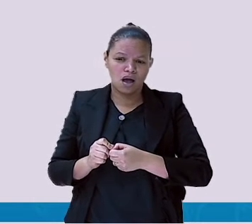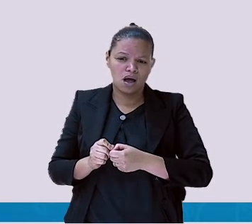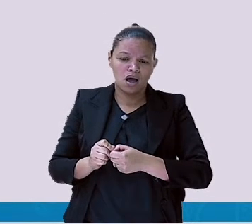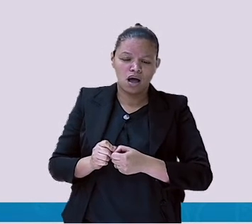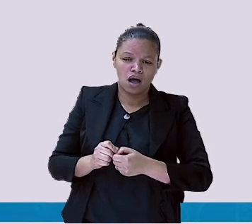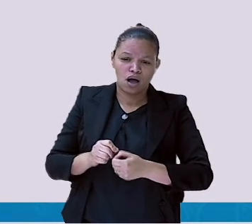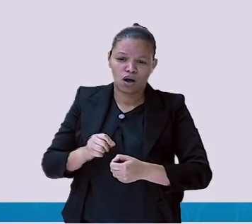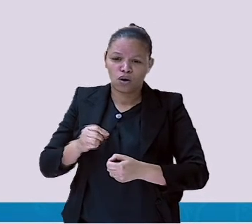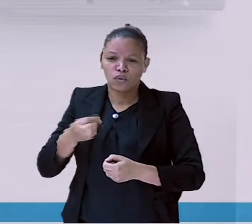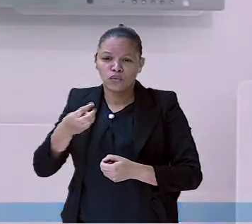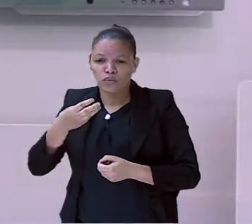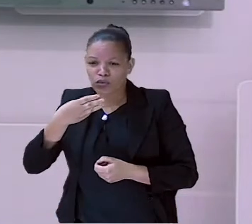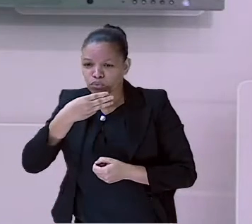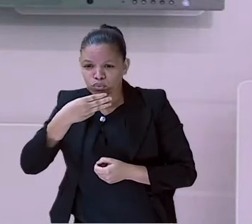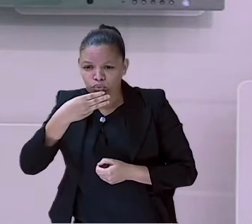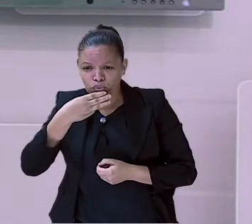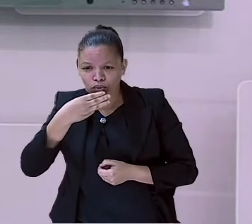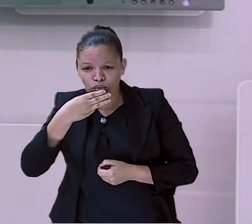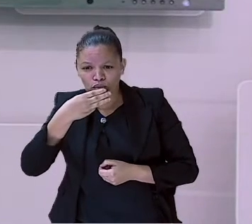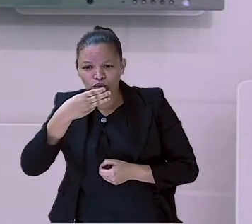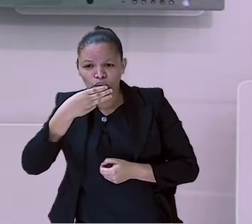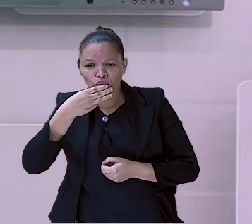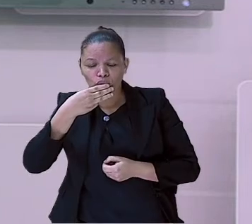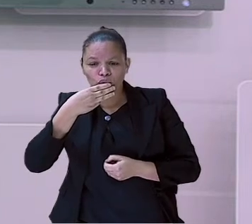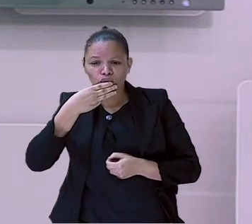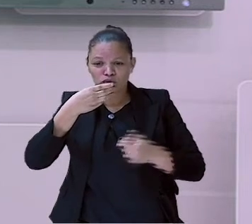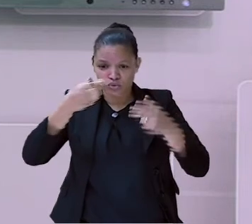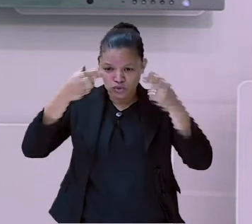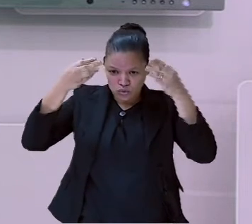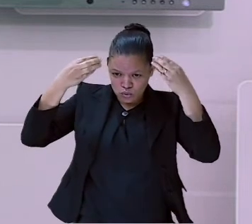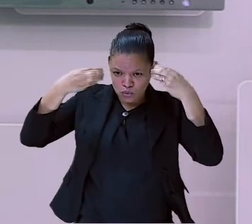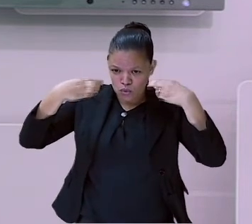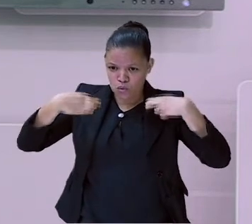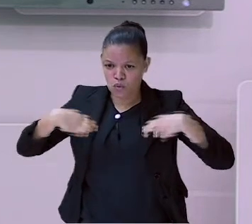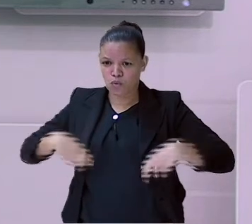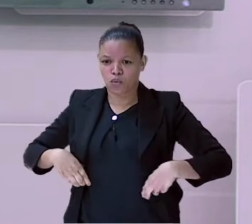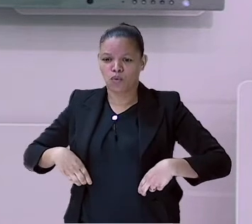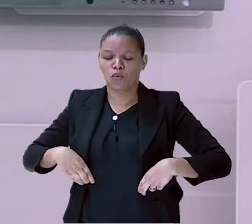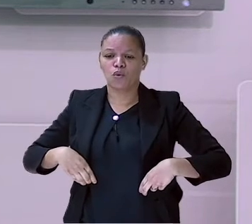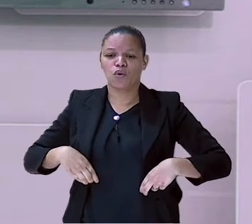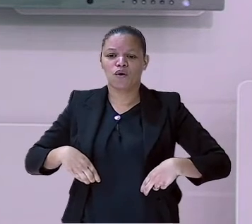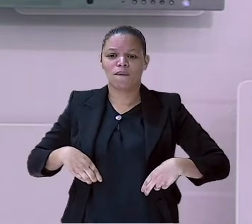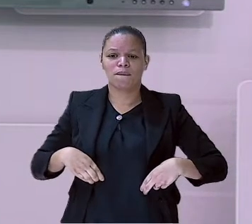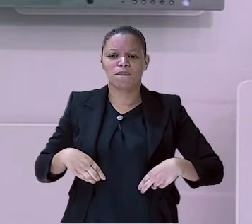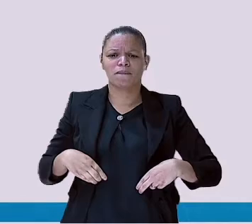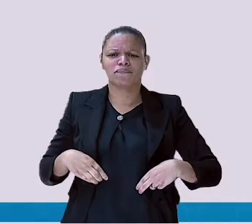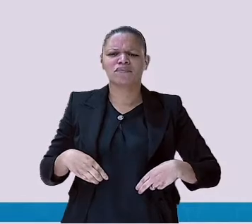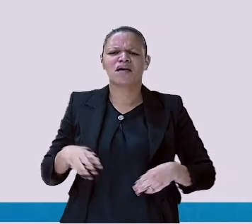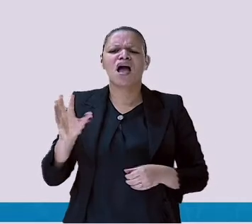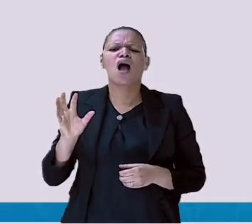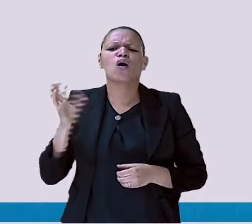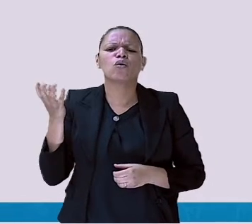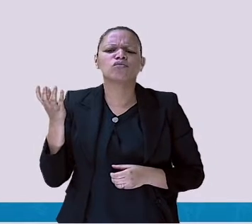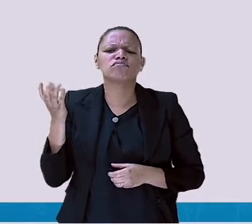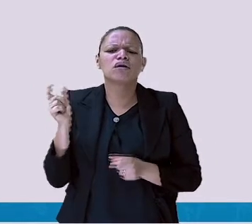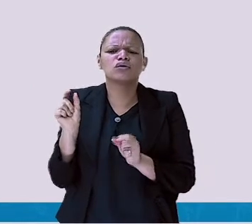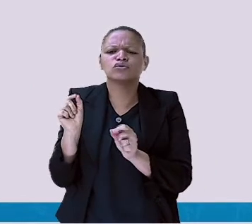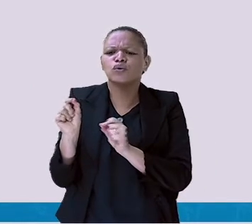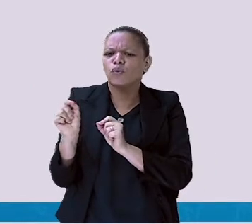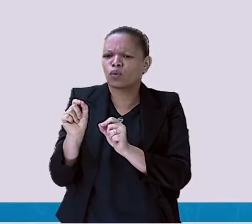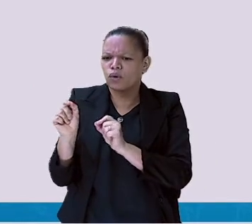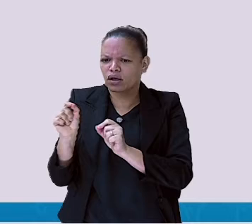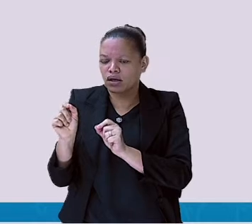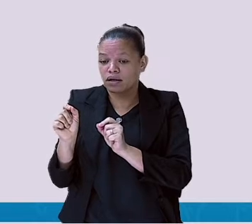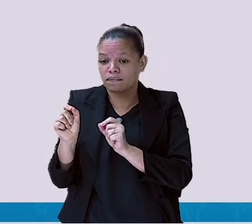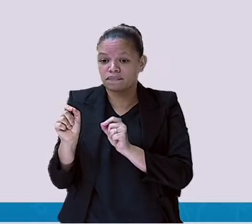você a ênfase em qual diabetes que nós estamos falando. Então, diabetes tipo 1, ela não é causada pelo estilo